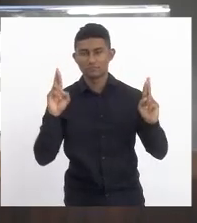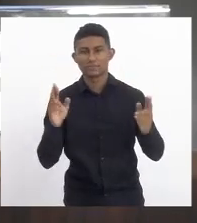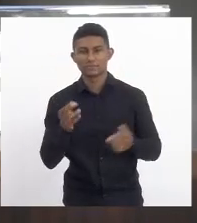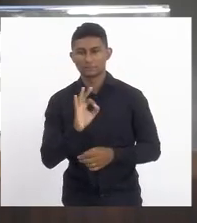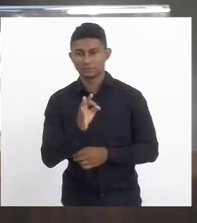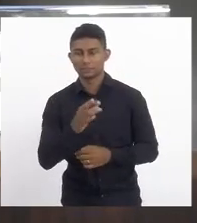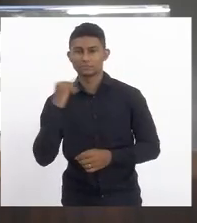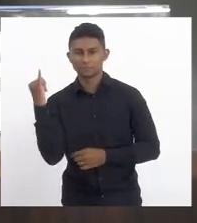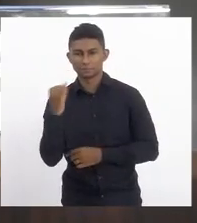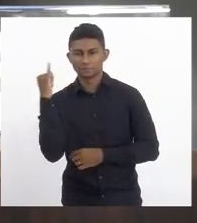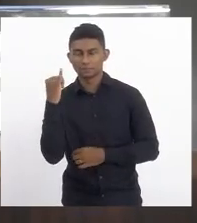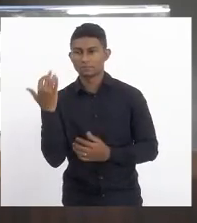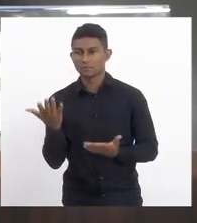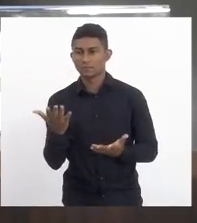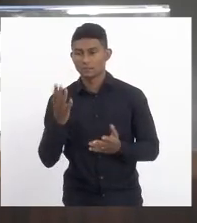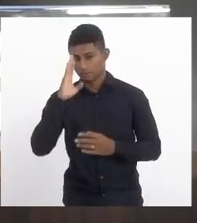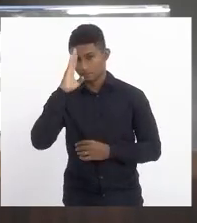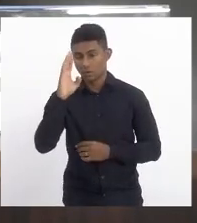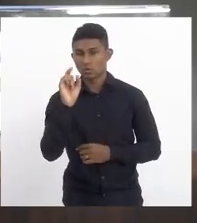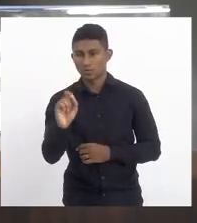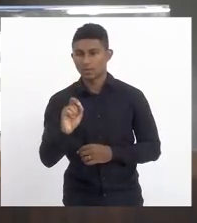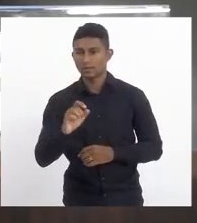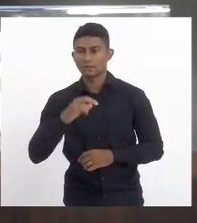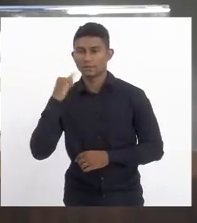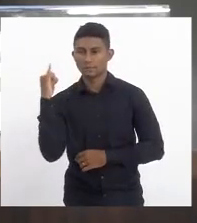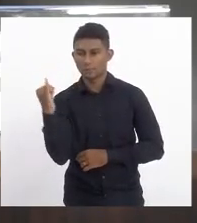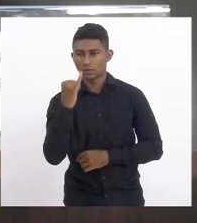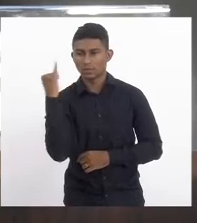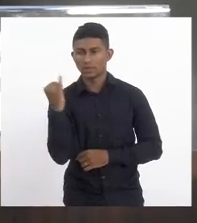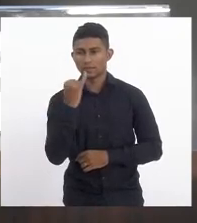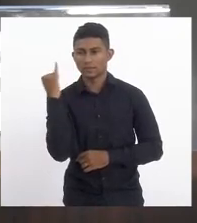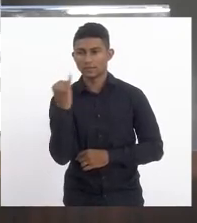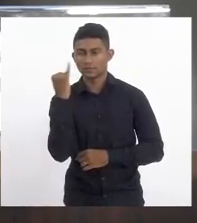emblemático e, acima de tudo, extremamente importante